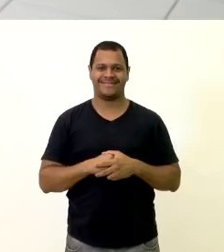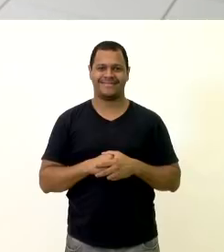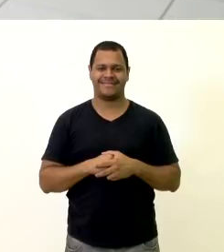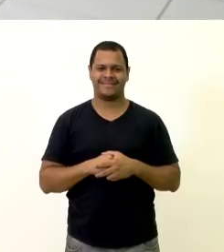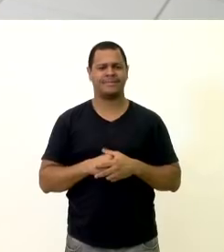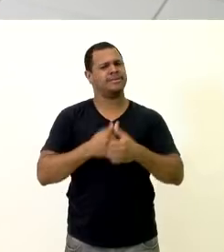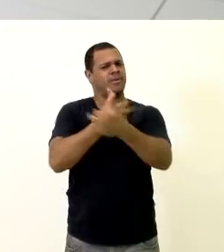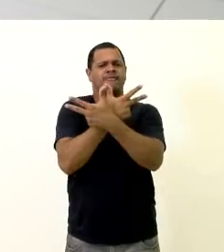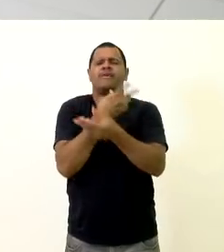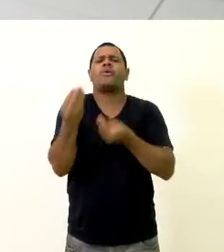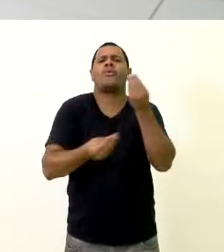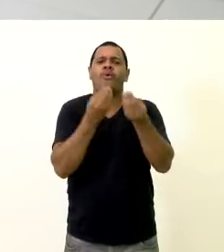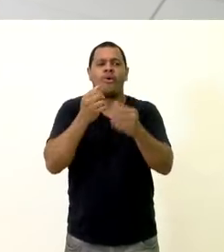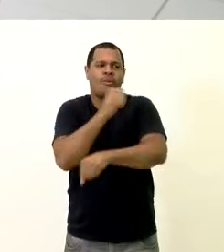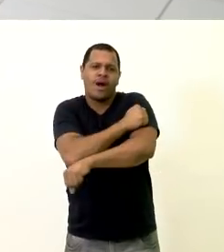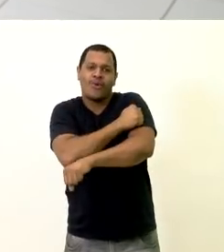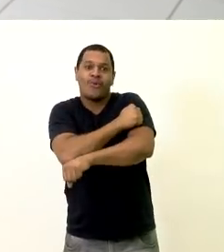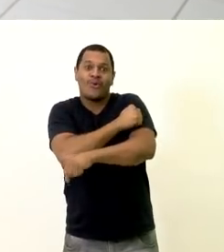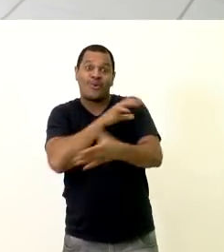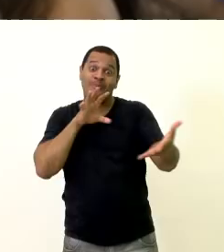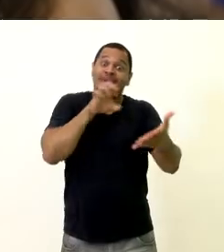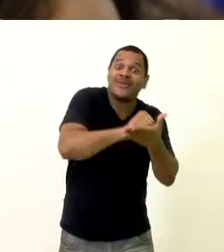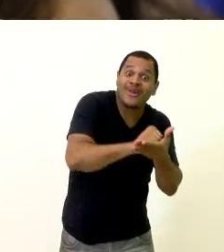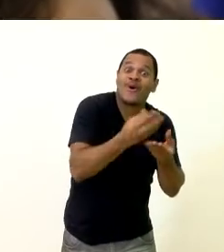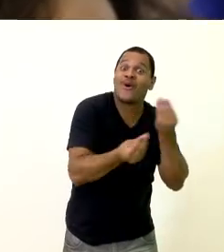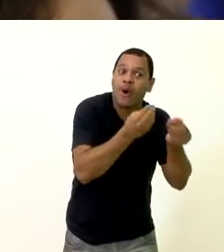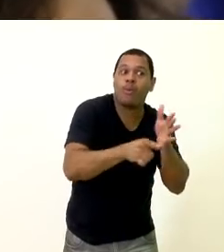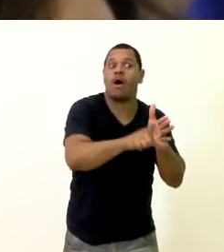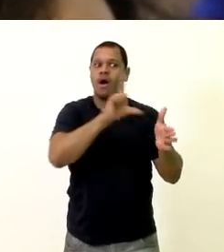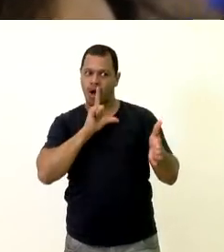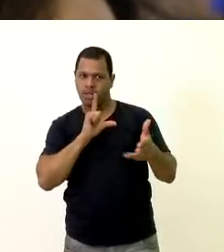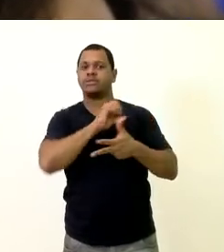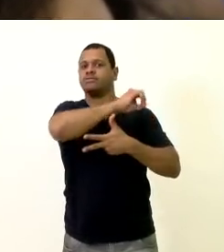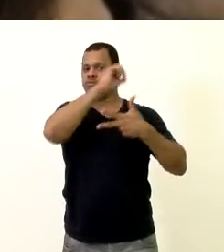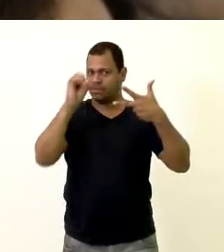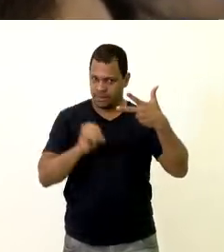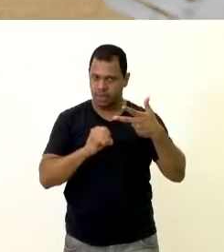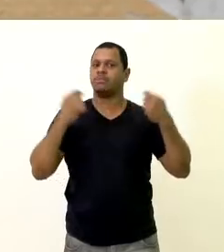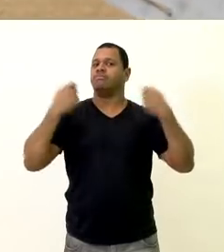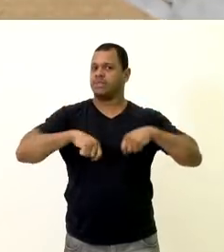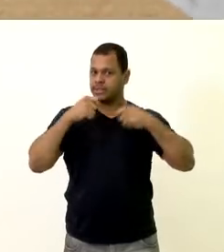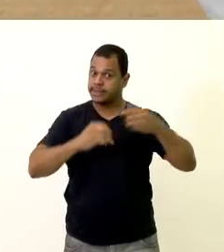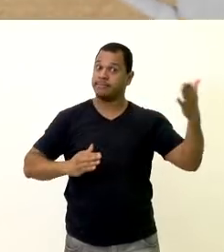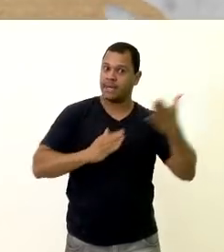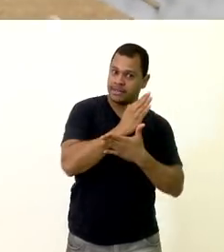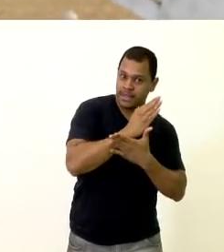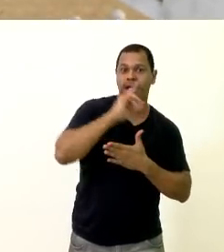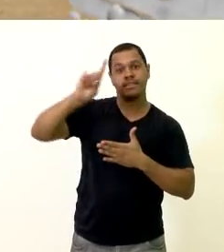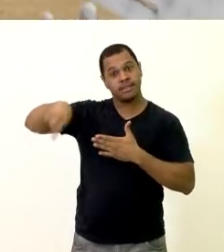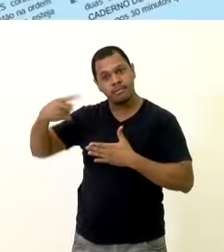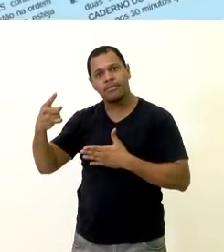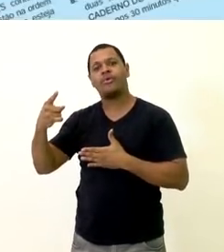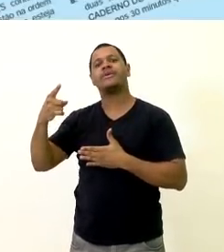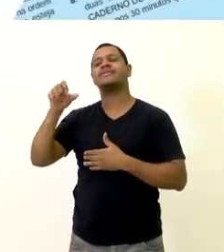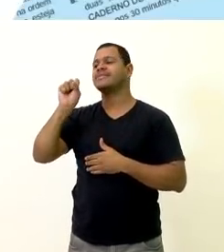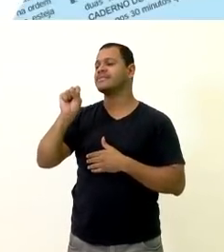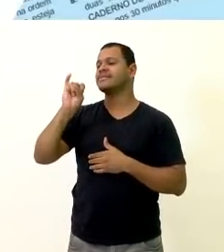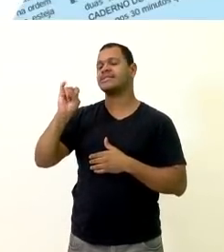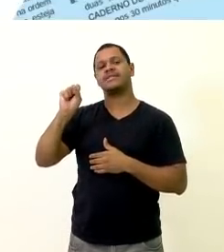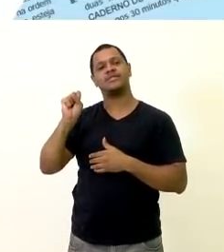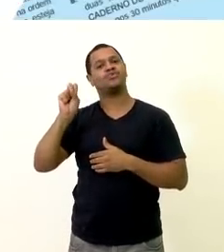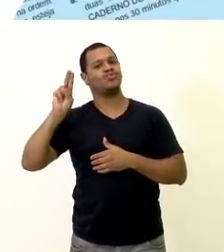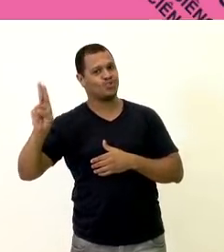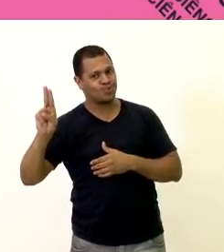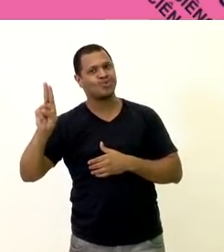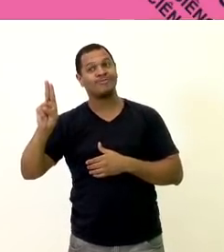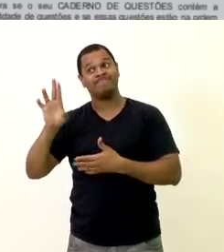Como em toda a UFV, a seleção de novos estudantes para o curso de Ciências Econômicas acontece no início do ano. Depois de